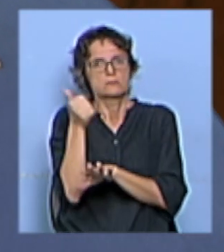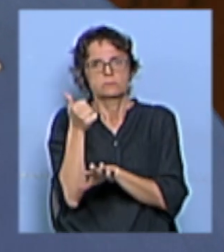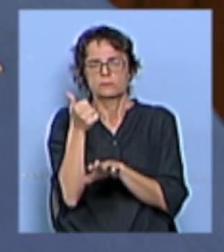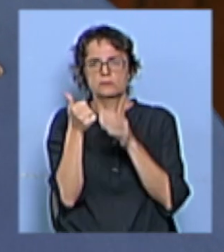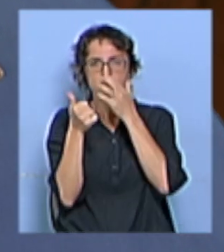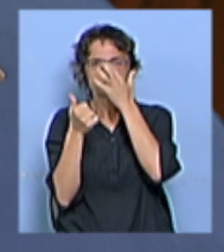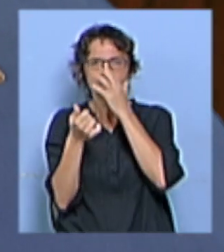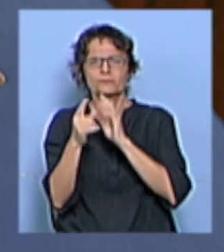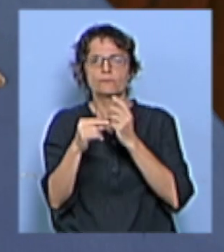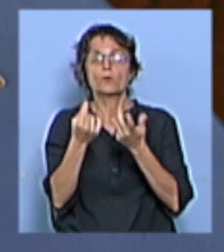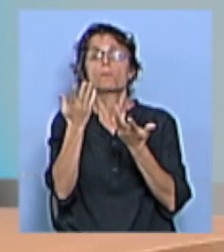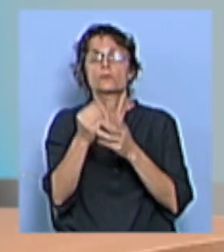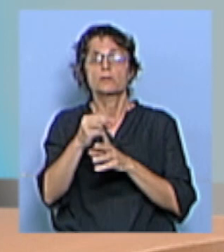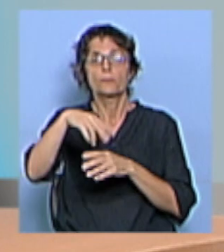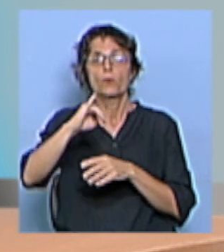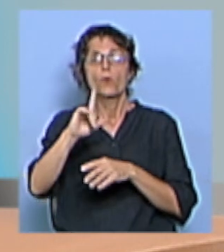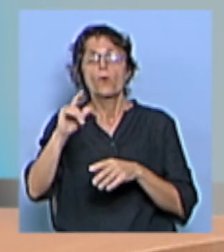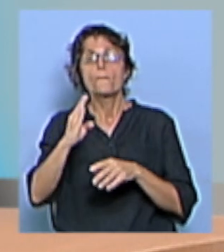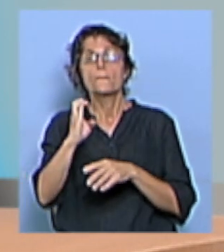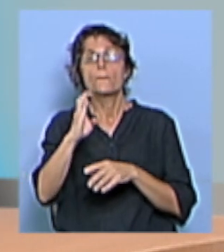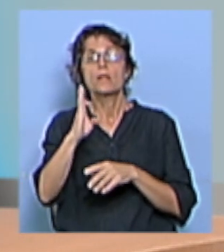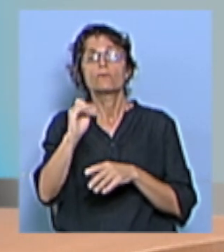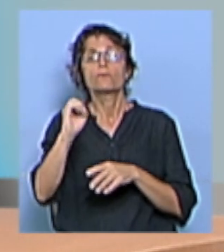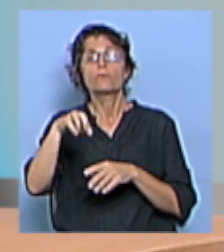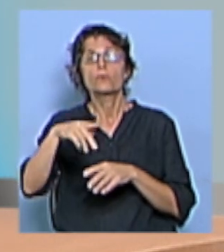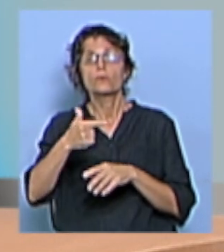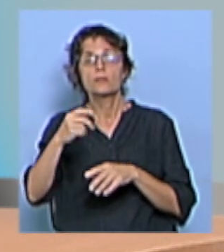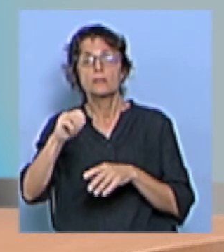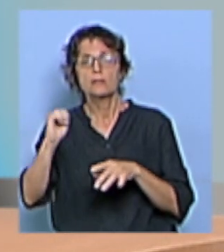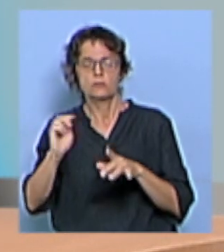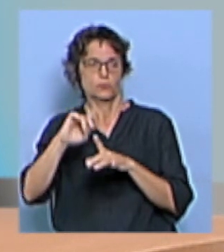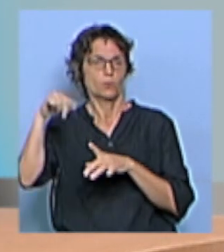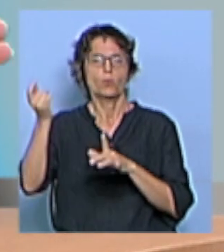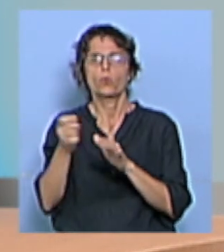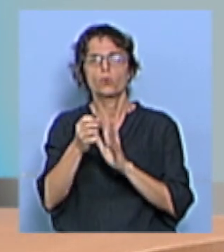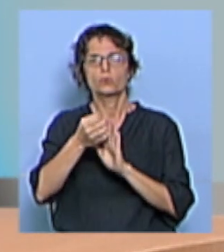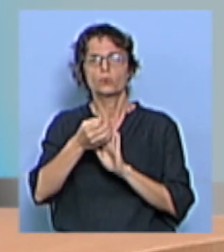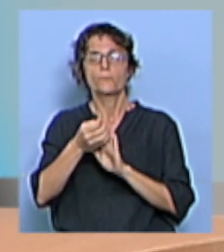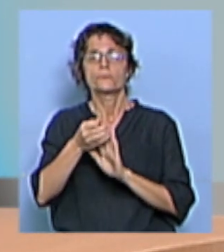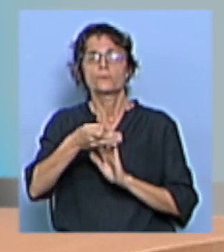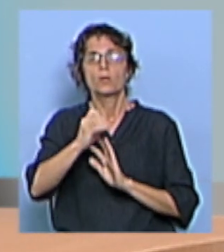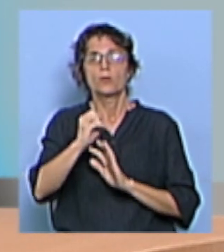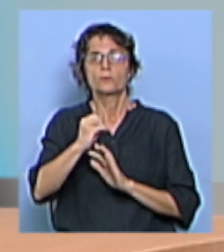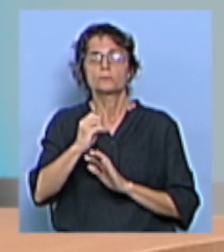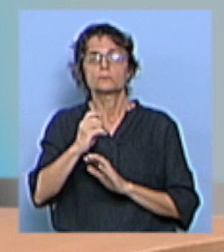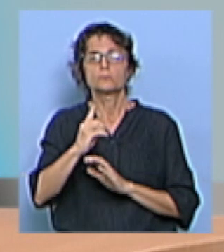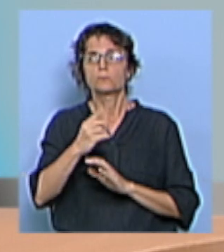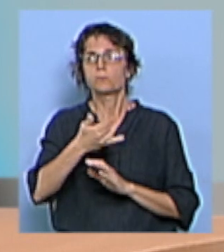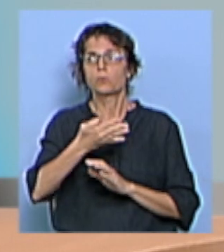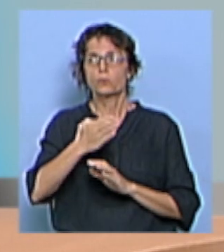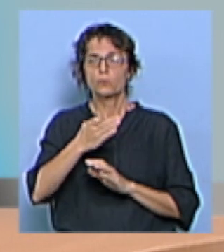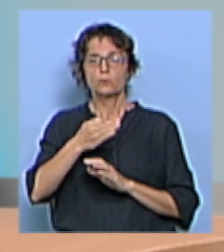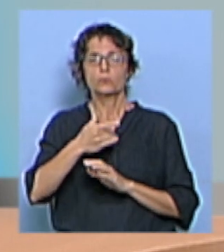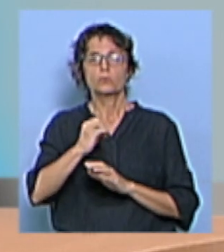mais conhecidas, Mil Fontes, Porto Covo, mas há tanta outra, não é? Quer dizer, há Sines, É importante os